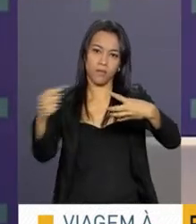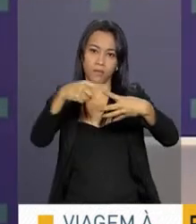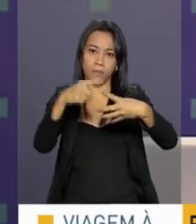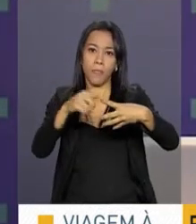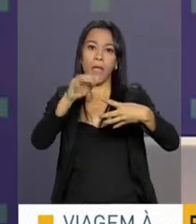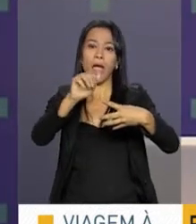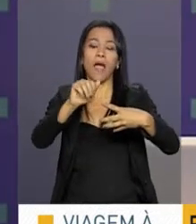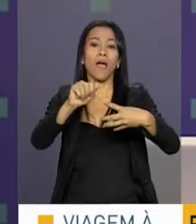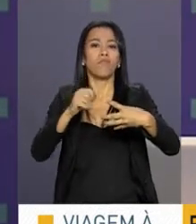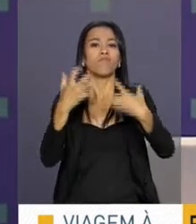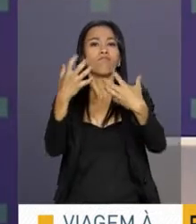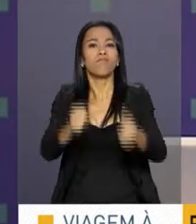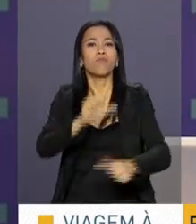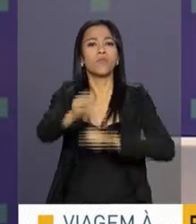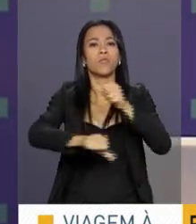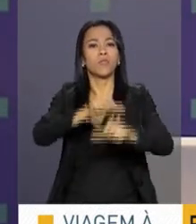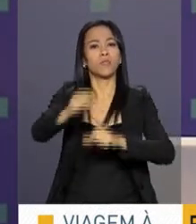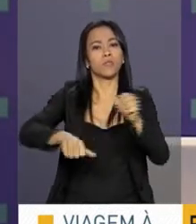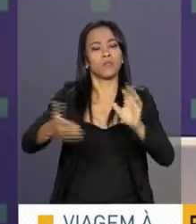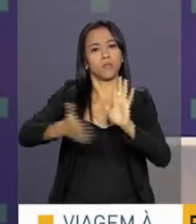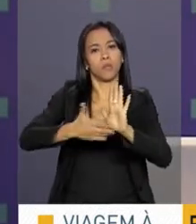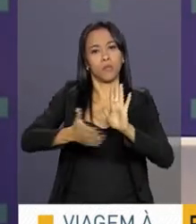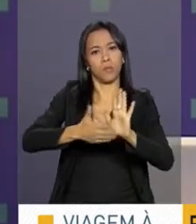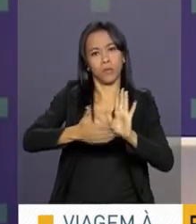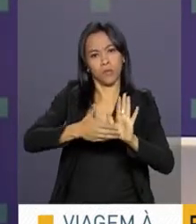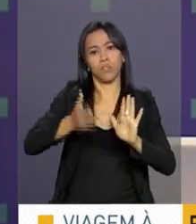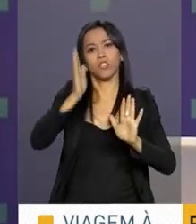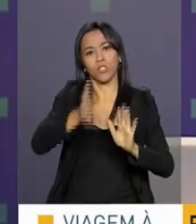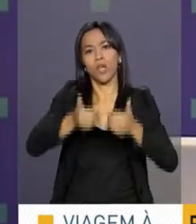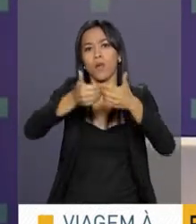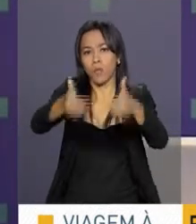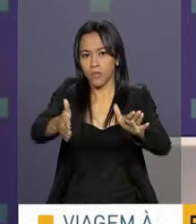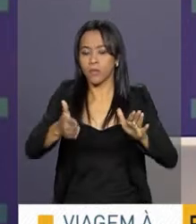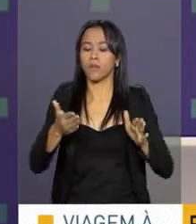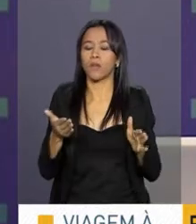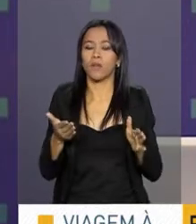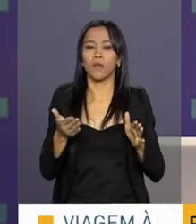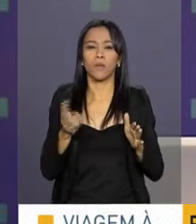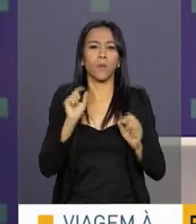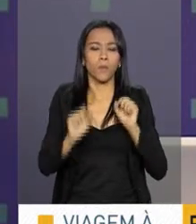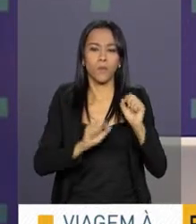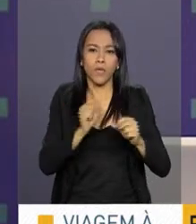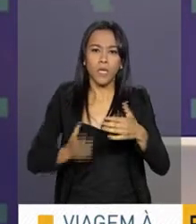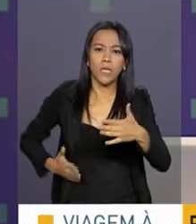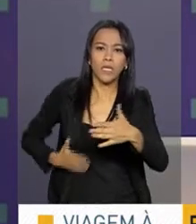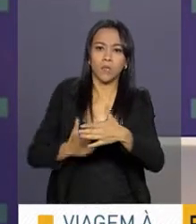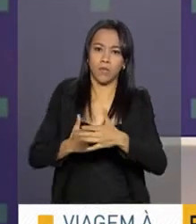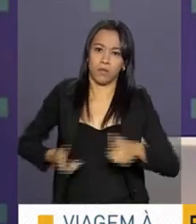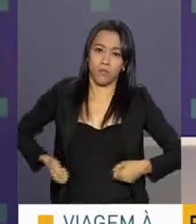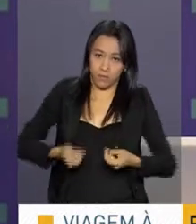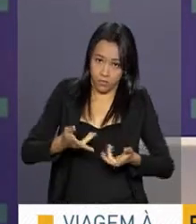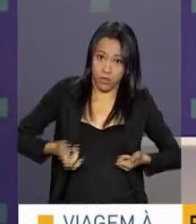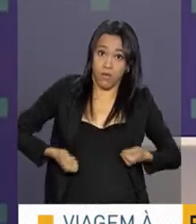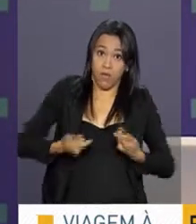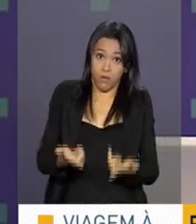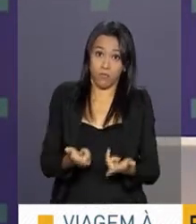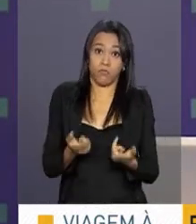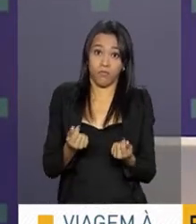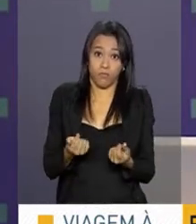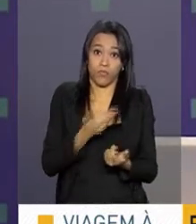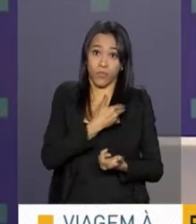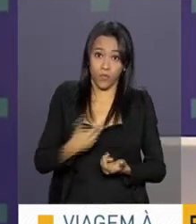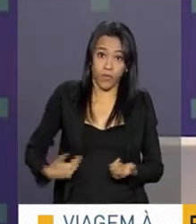de reformas estruturais, que começaram com a limitação dos gastos públicos;